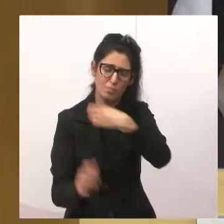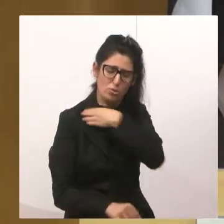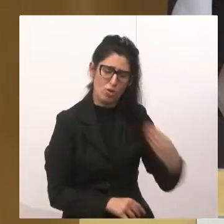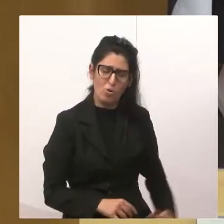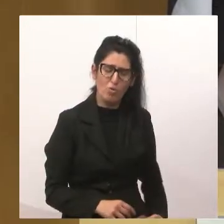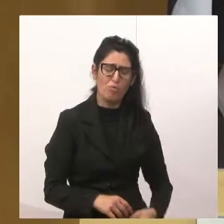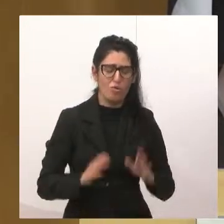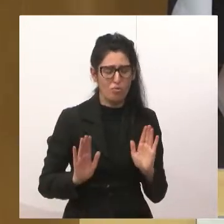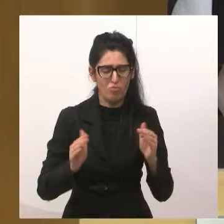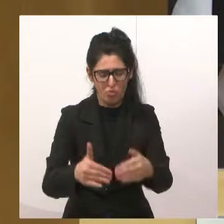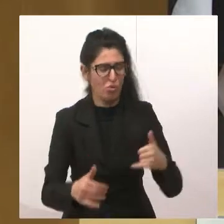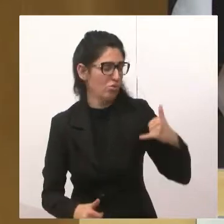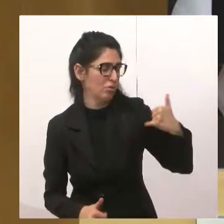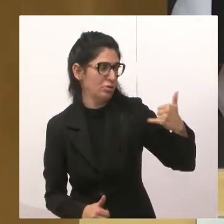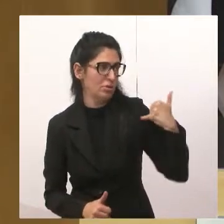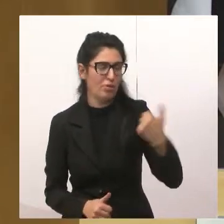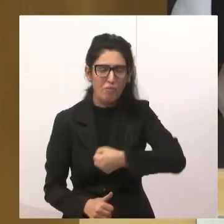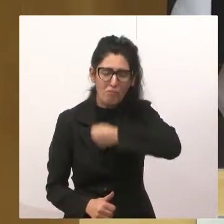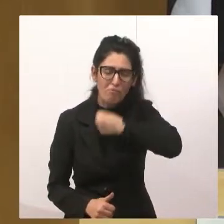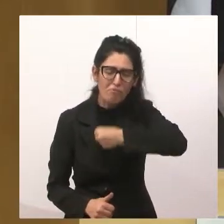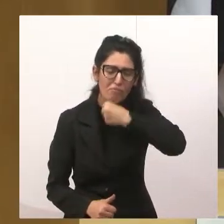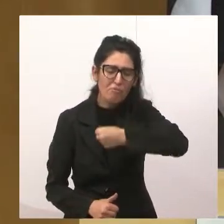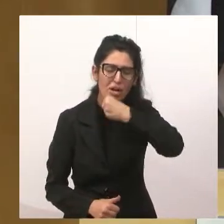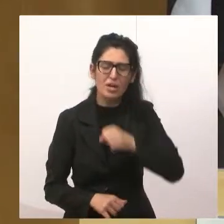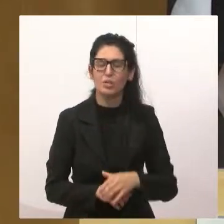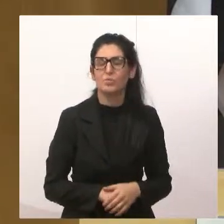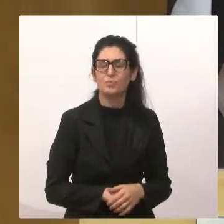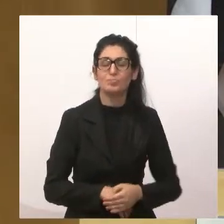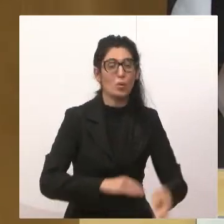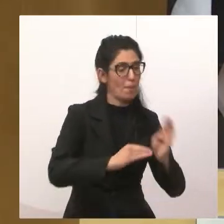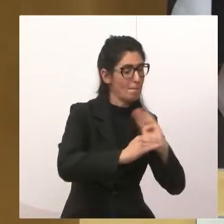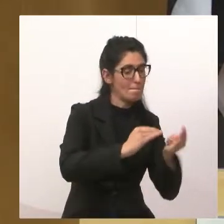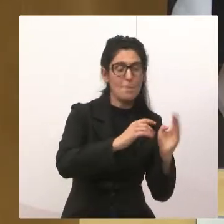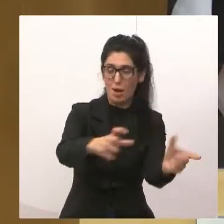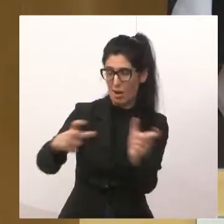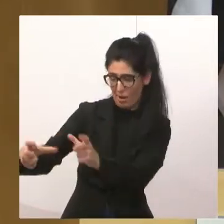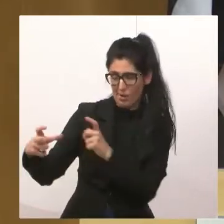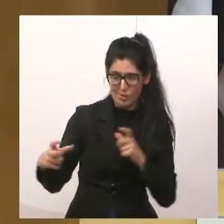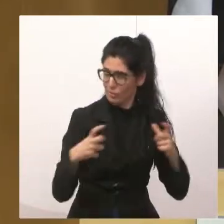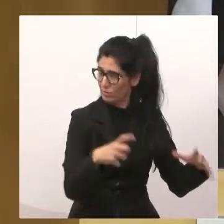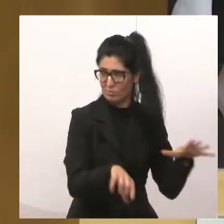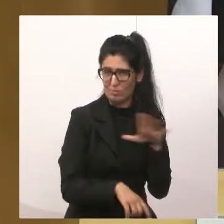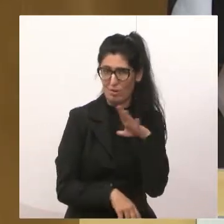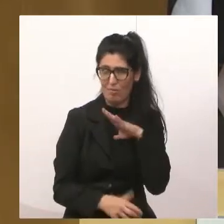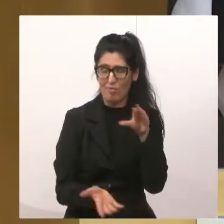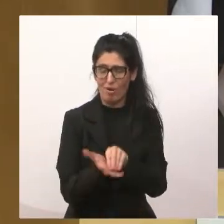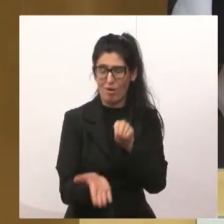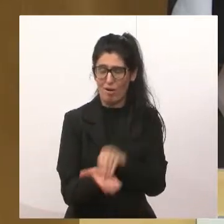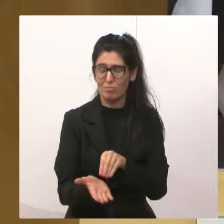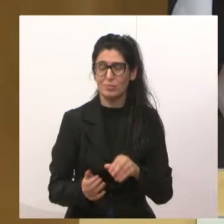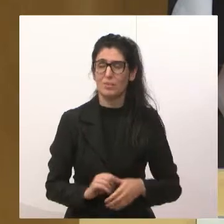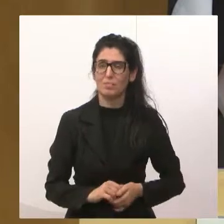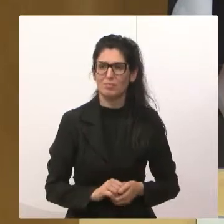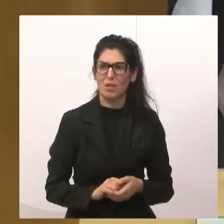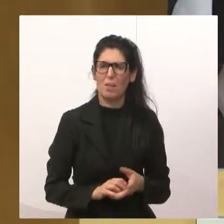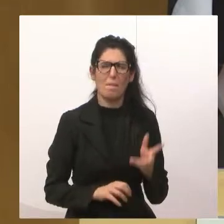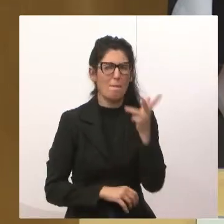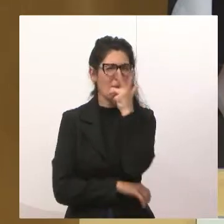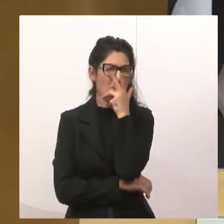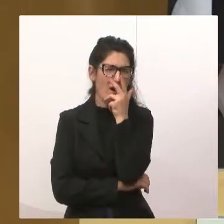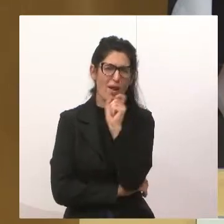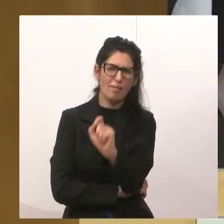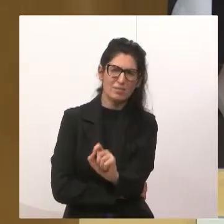atividades para o idoso, para os diversos bairros da nossa cidade. E me parece que se resume muito no